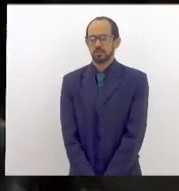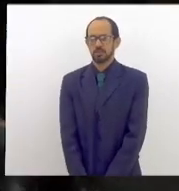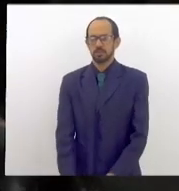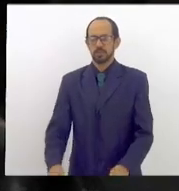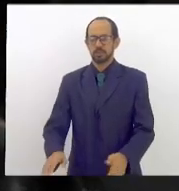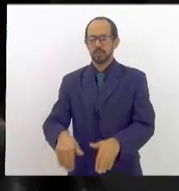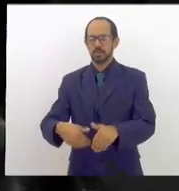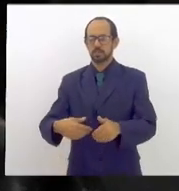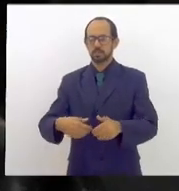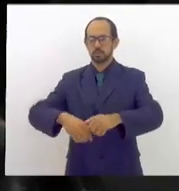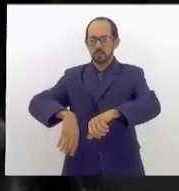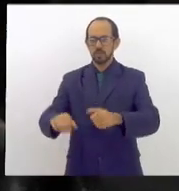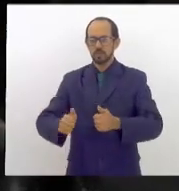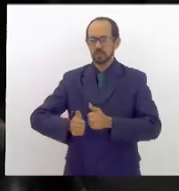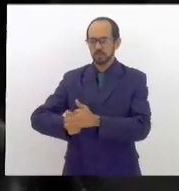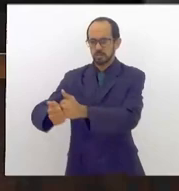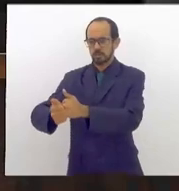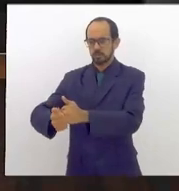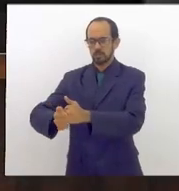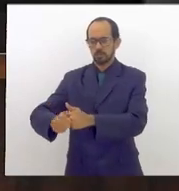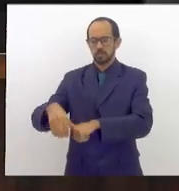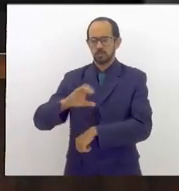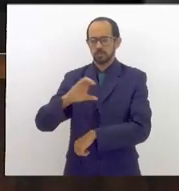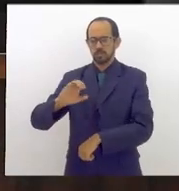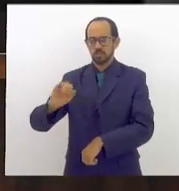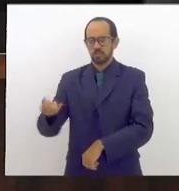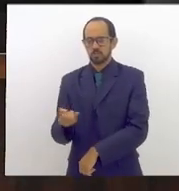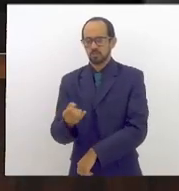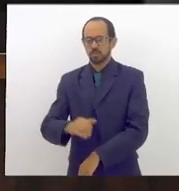parecer da ccj senhor presidente